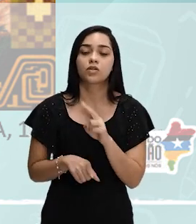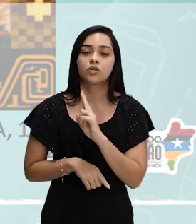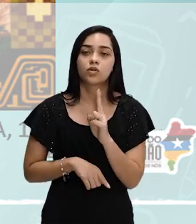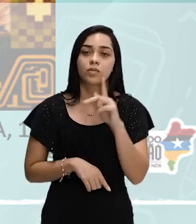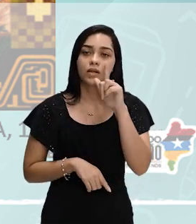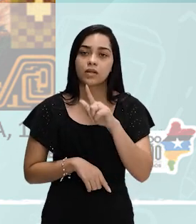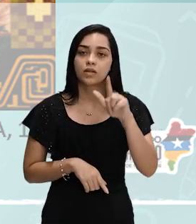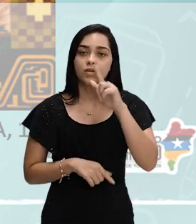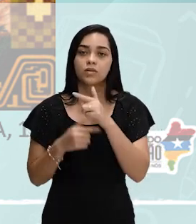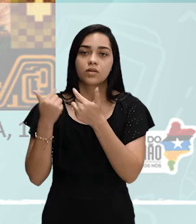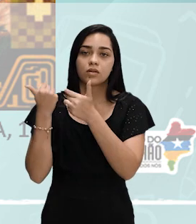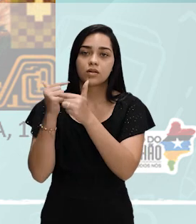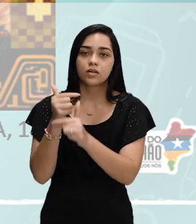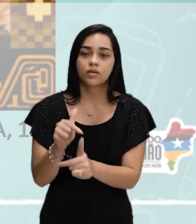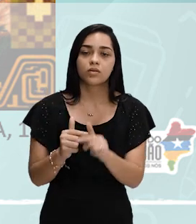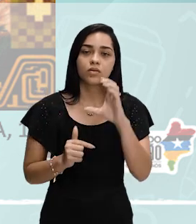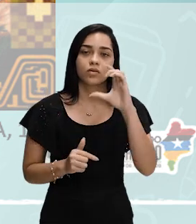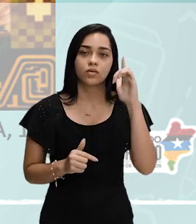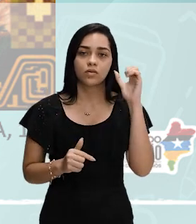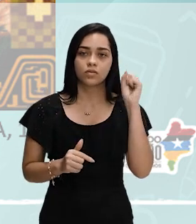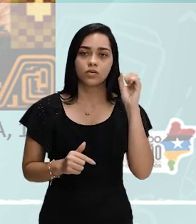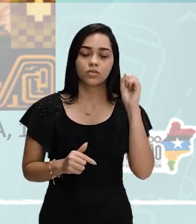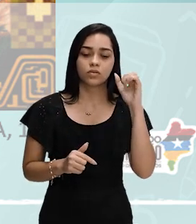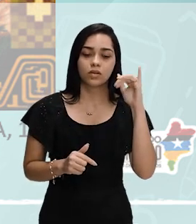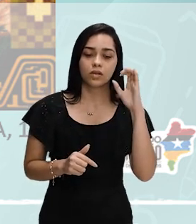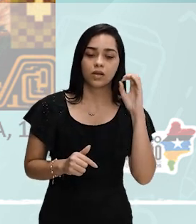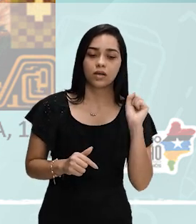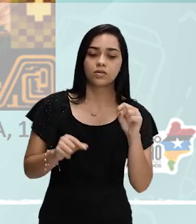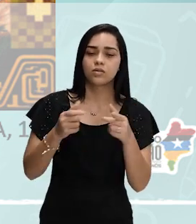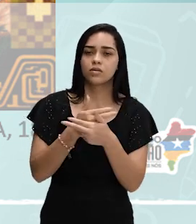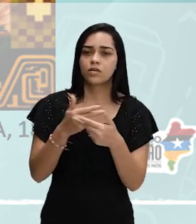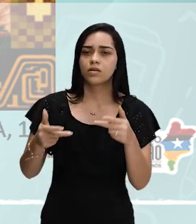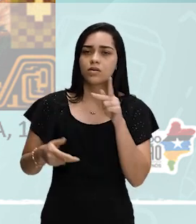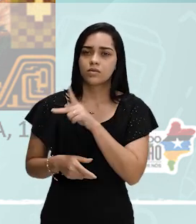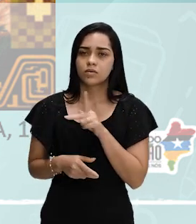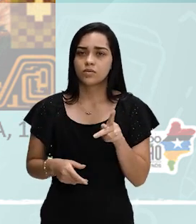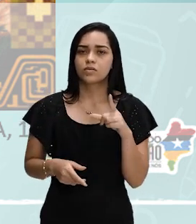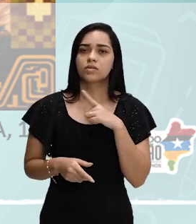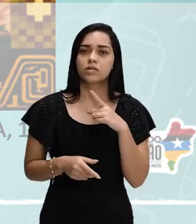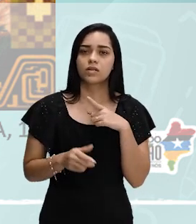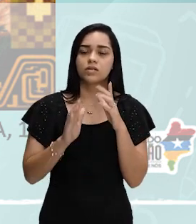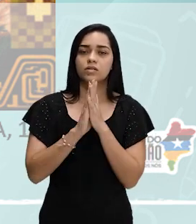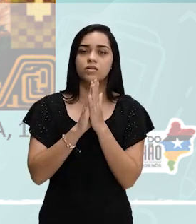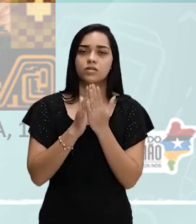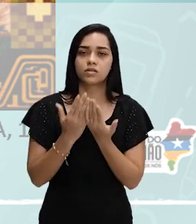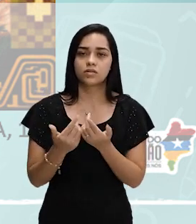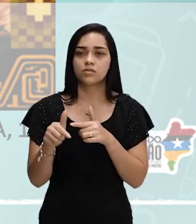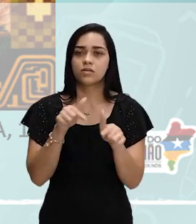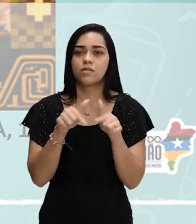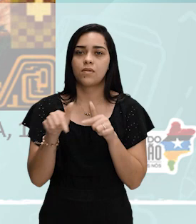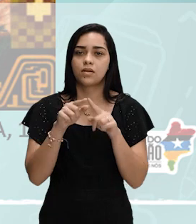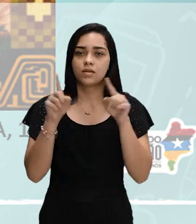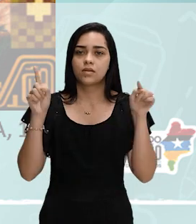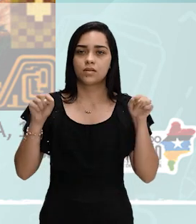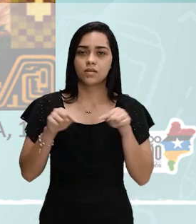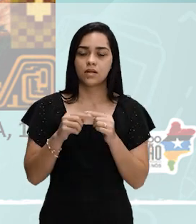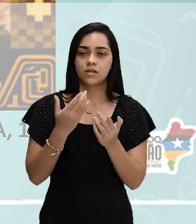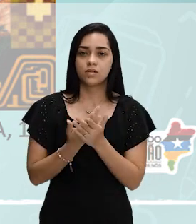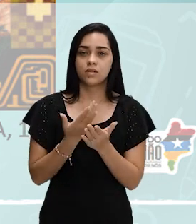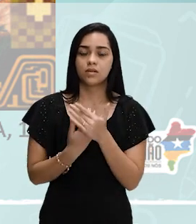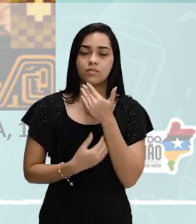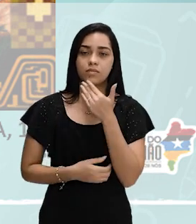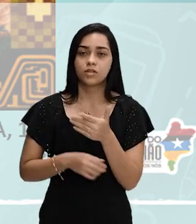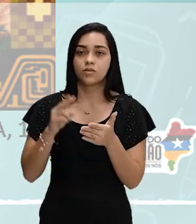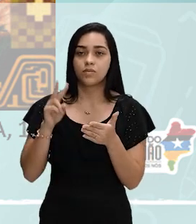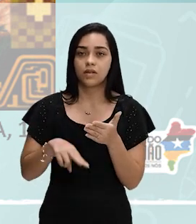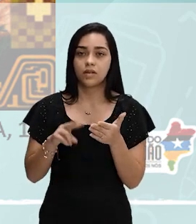da literatura tradicional, os clássicos da literatura. Muitos professores fazem esses trabalhos em sala de aula, pedem para os alunos